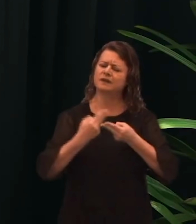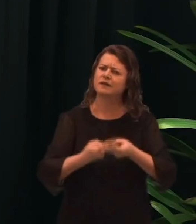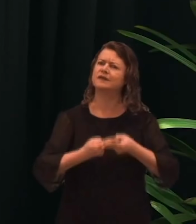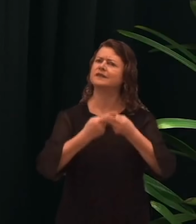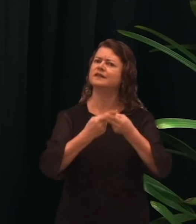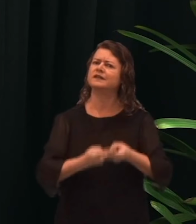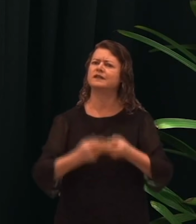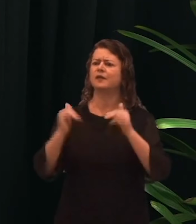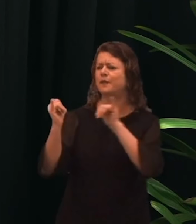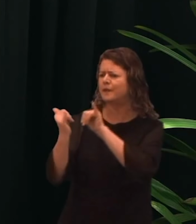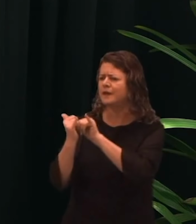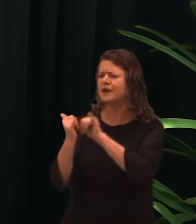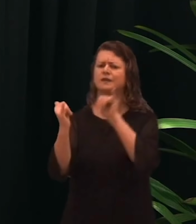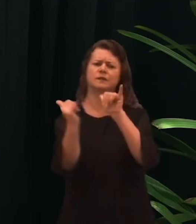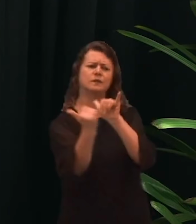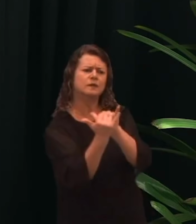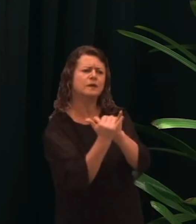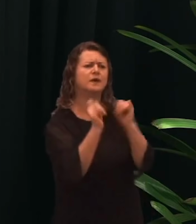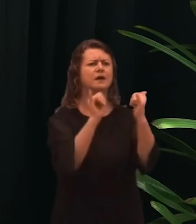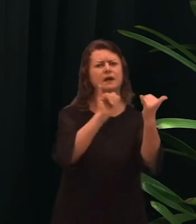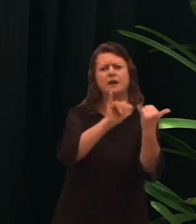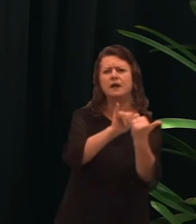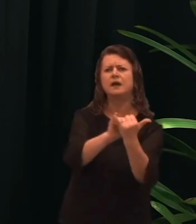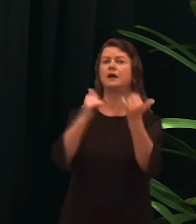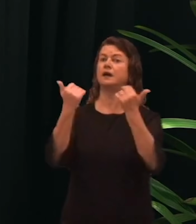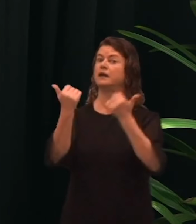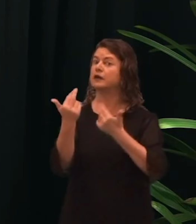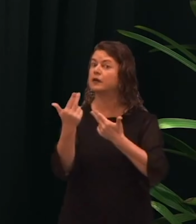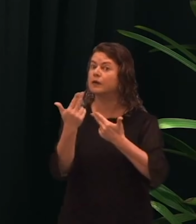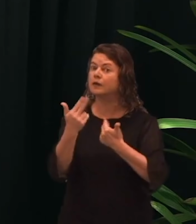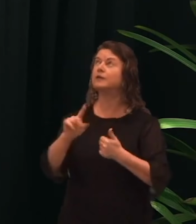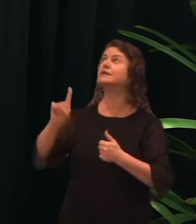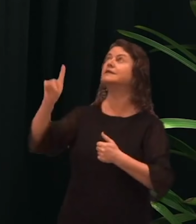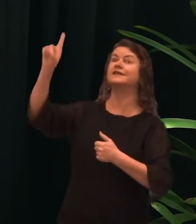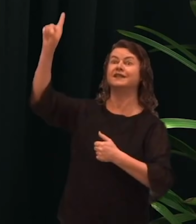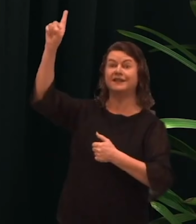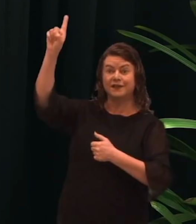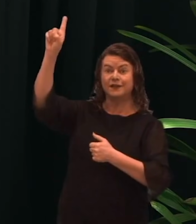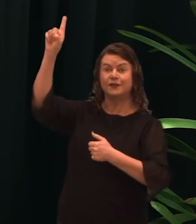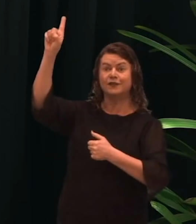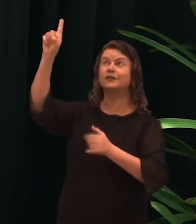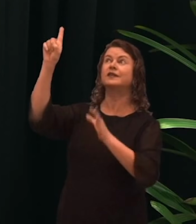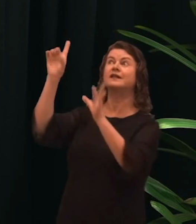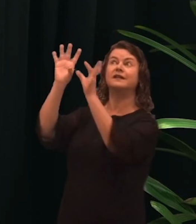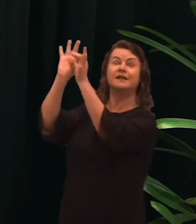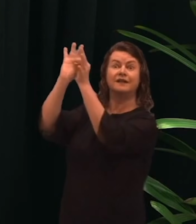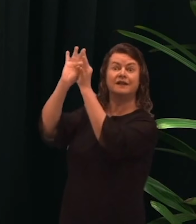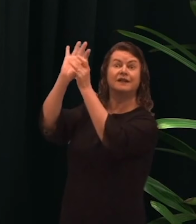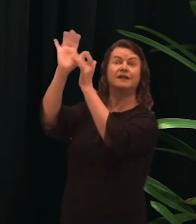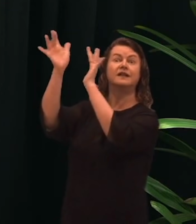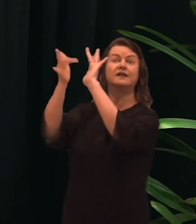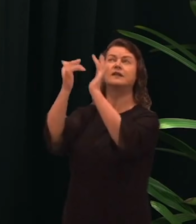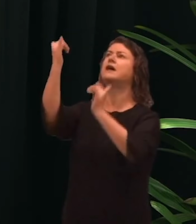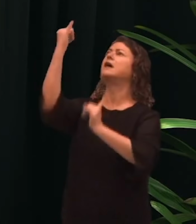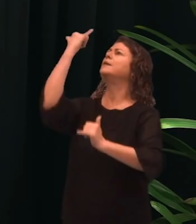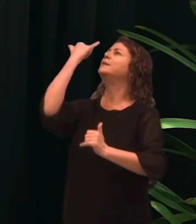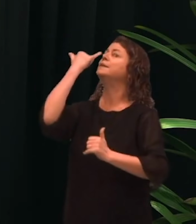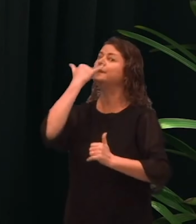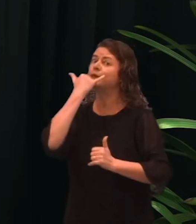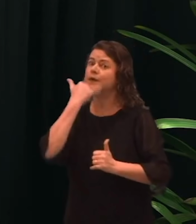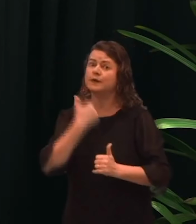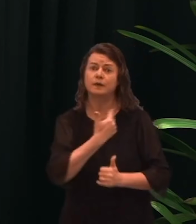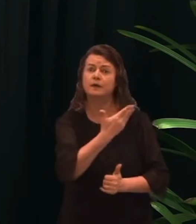sede bondosos e compassivos, perdoando-vos mutualmente, assim como Deus em Cristo